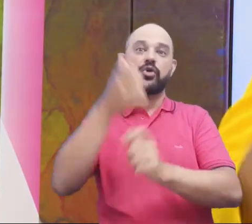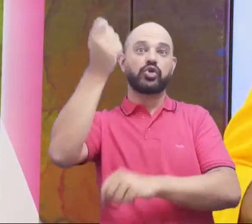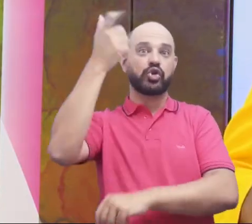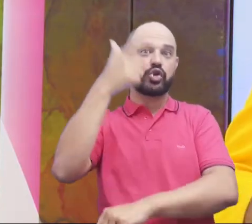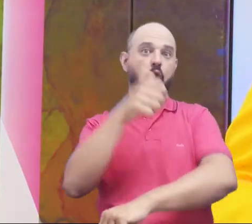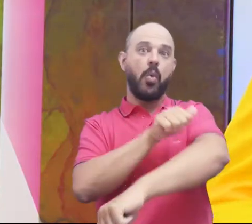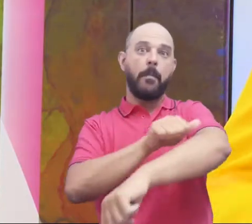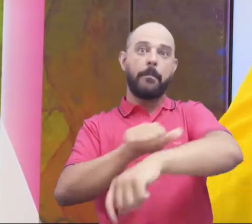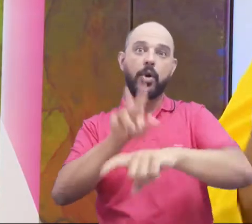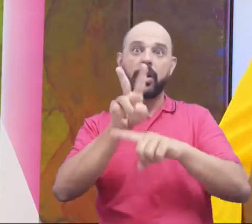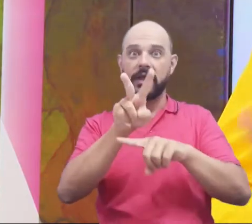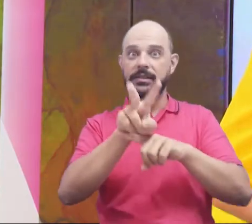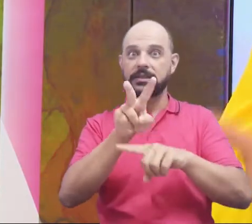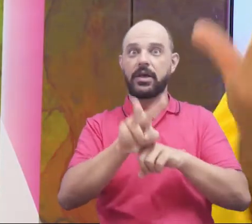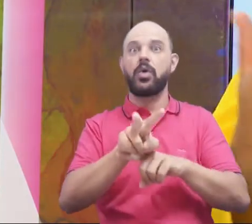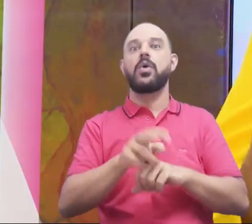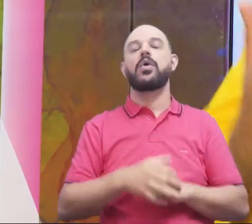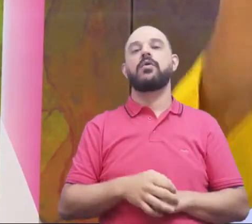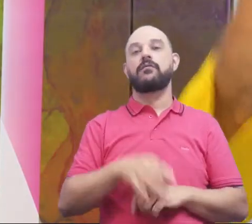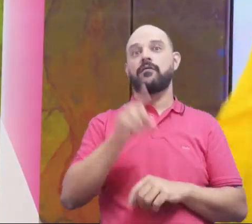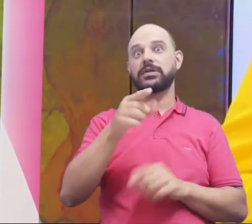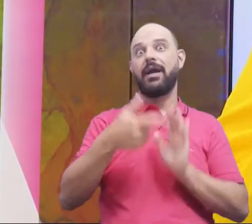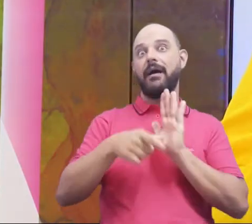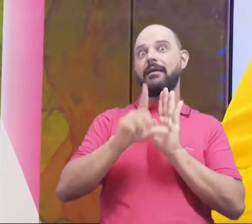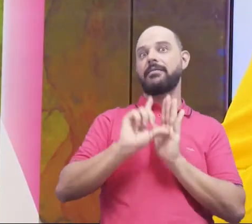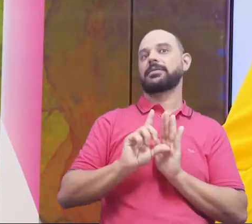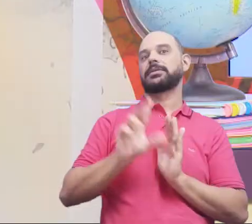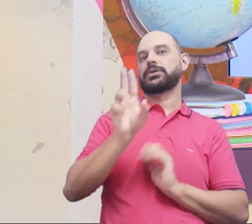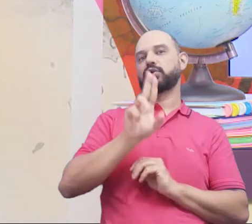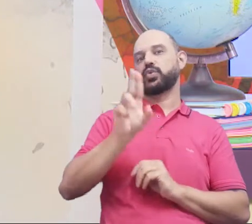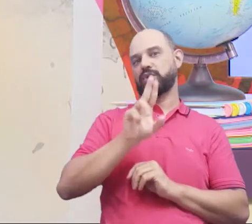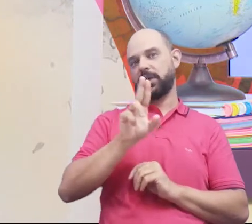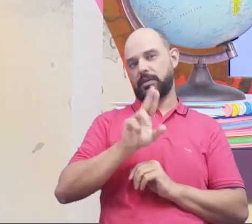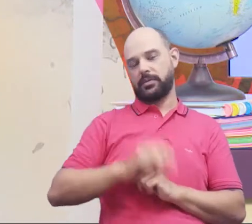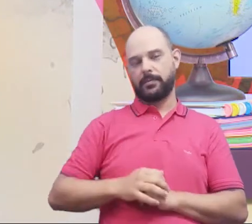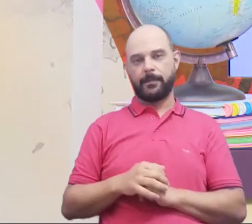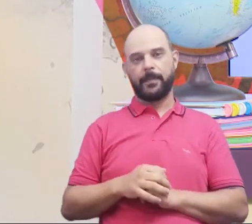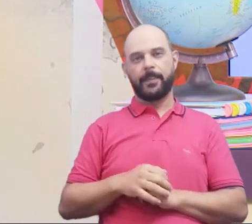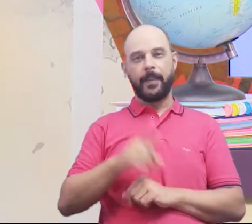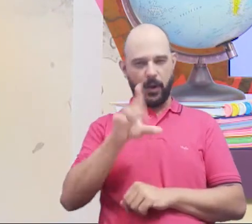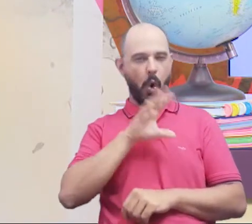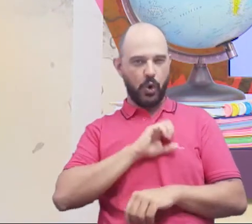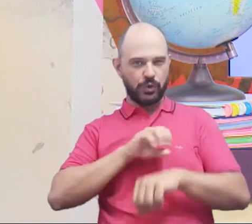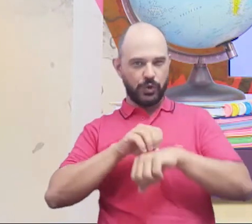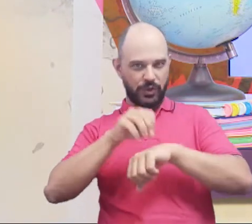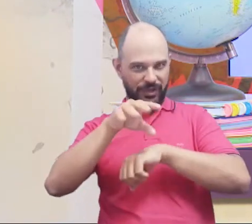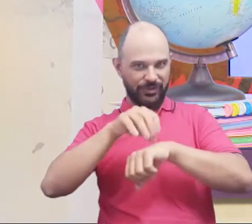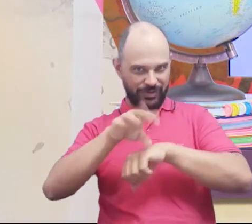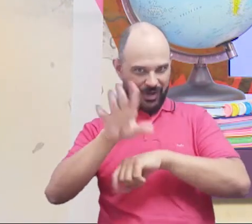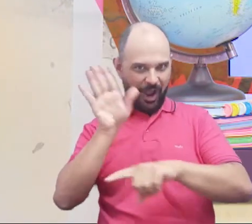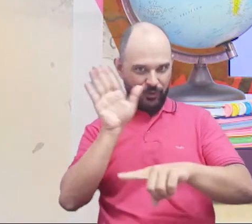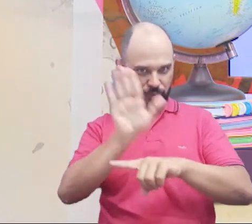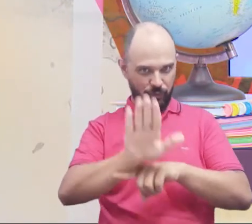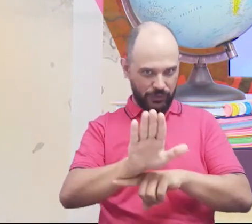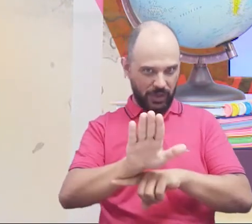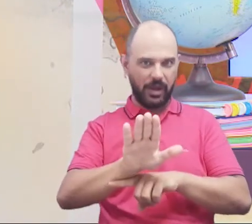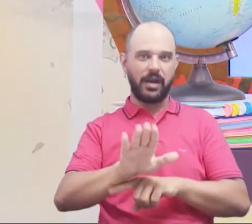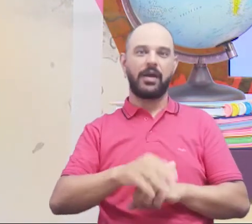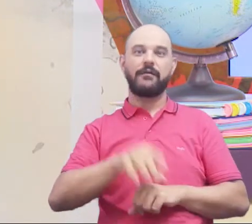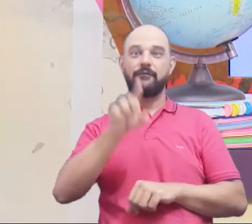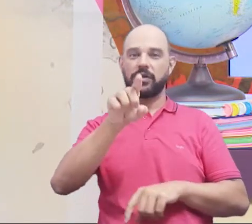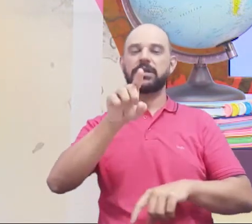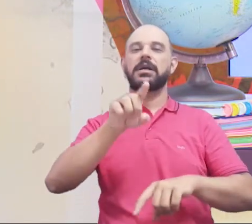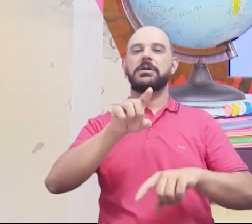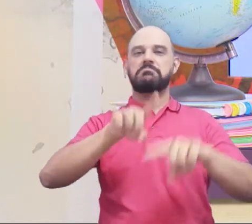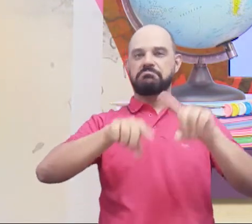A dica é, passe os produtos antes. E então, gostou das dicas? Vão te ajudar a ter